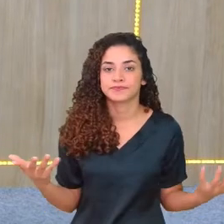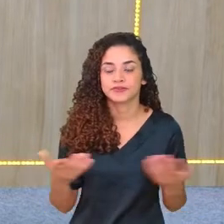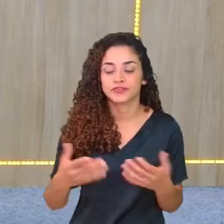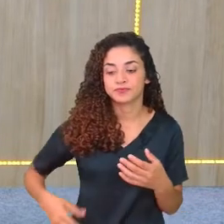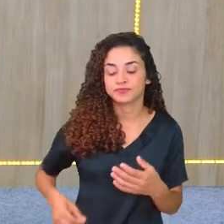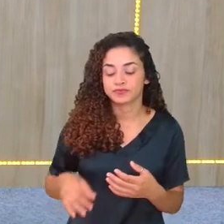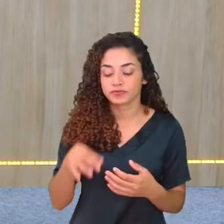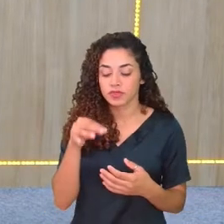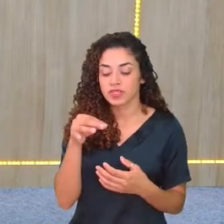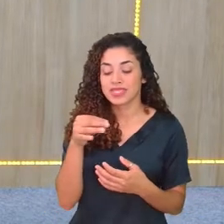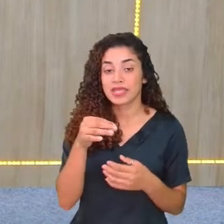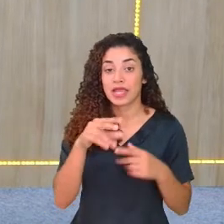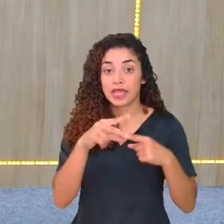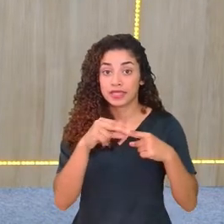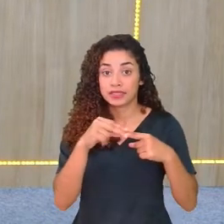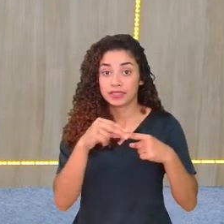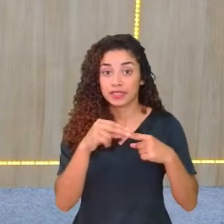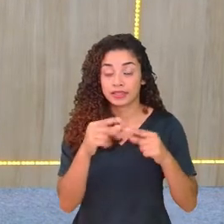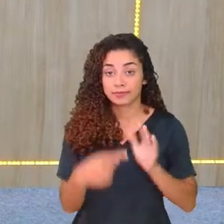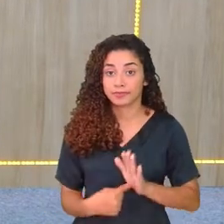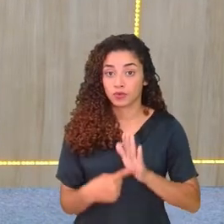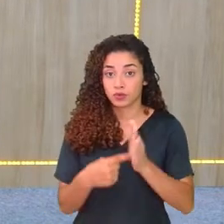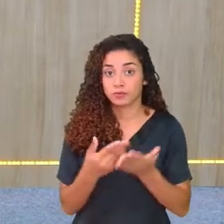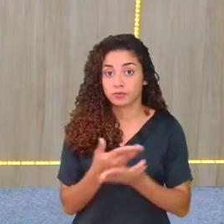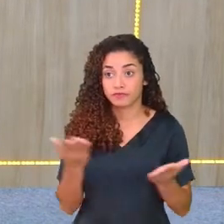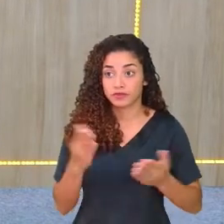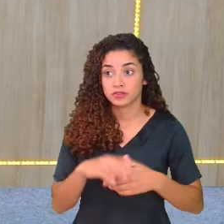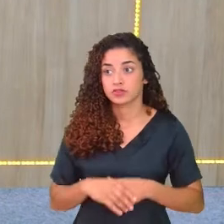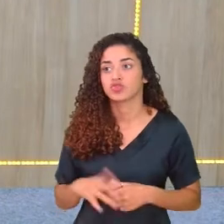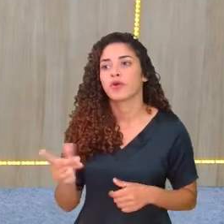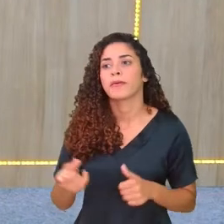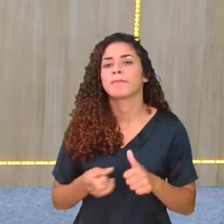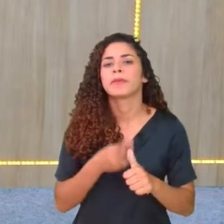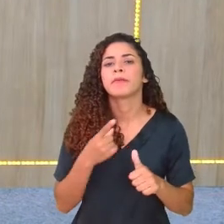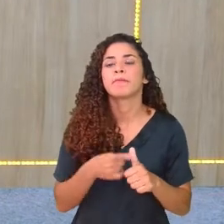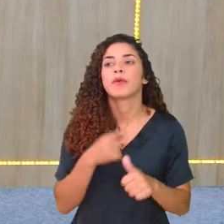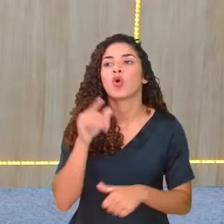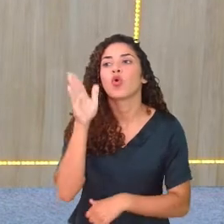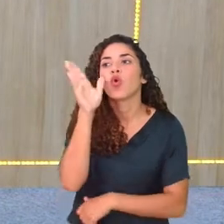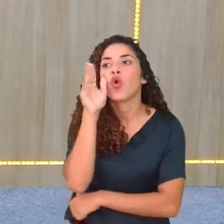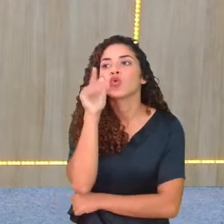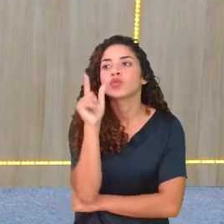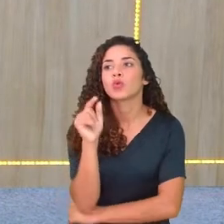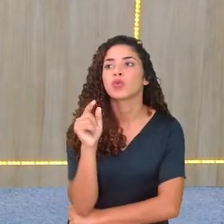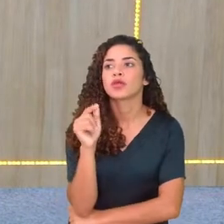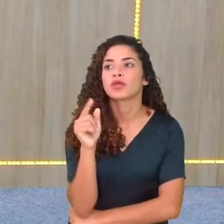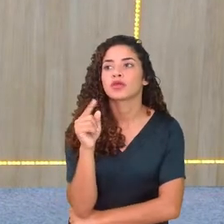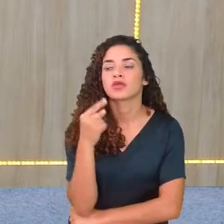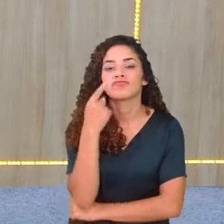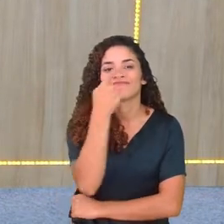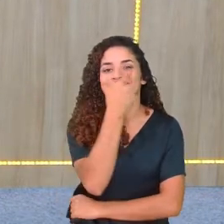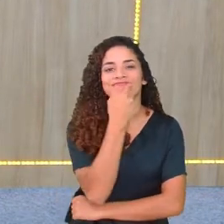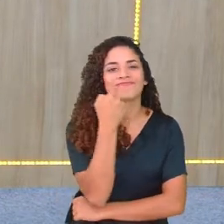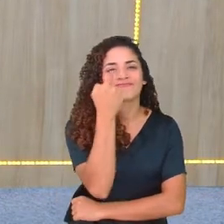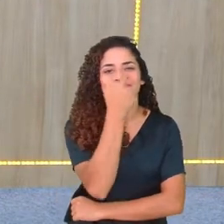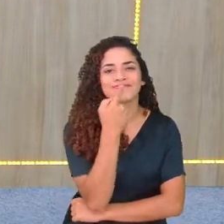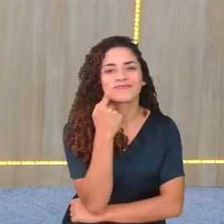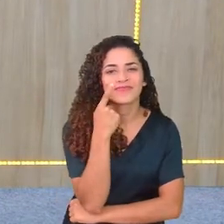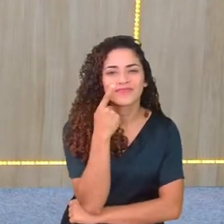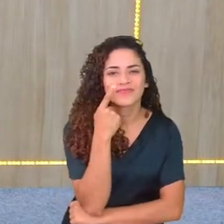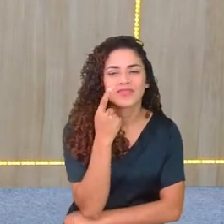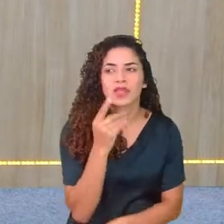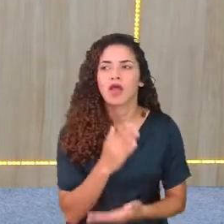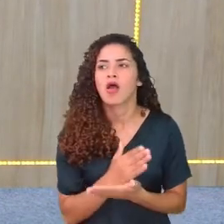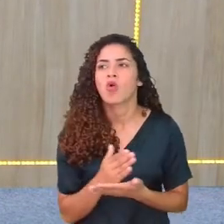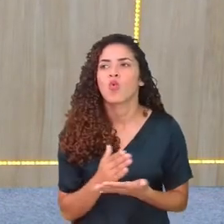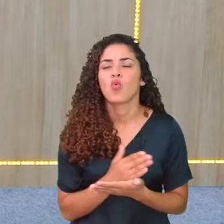para poder ir apontando. Vejam a primeira curiosidade que eu quero mostrar a vocês. É a questão do nariz. Alguns vão dizer